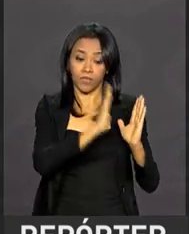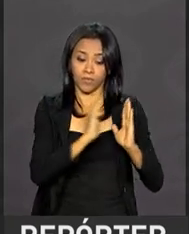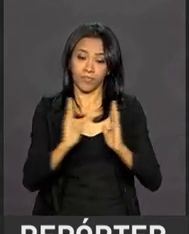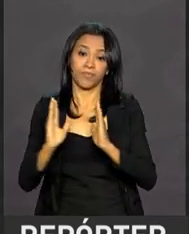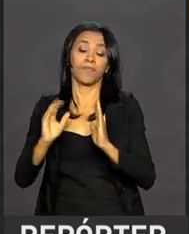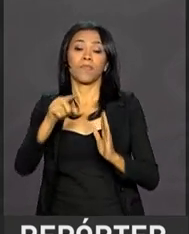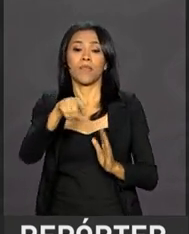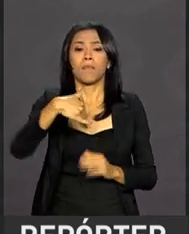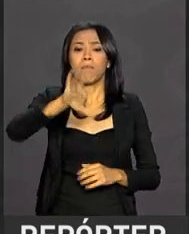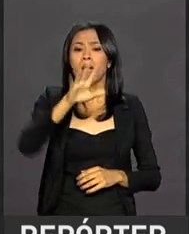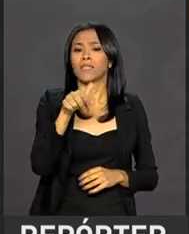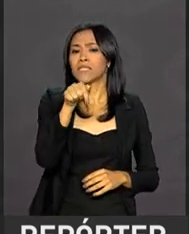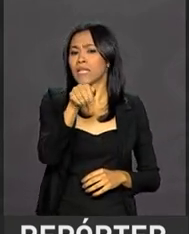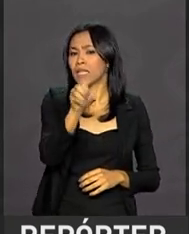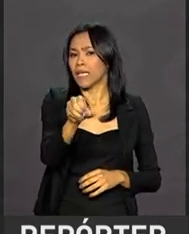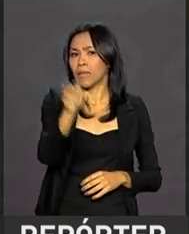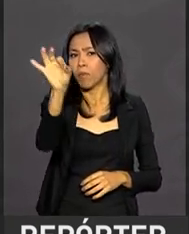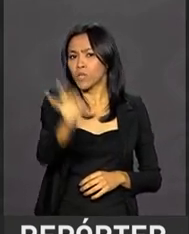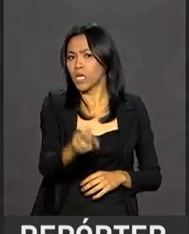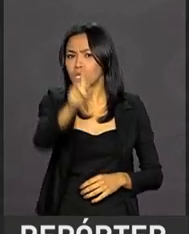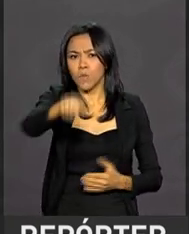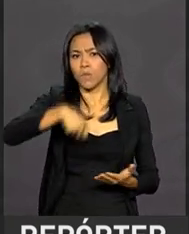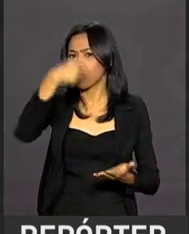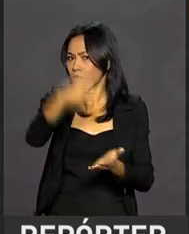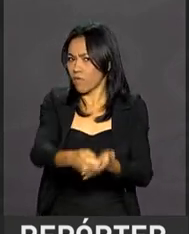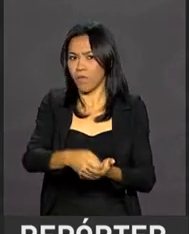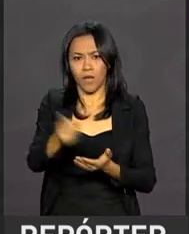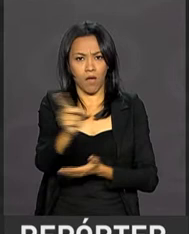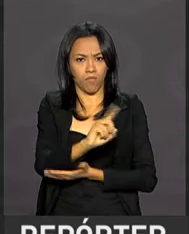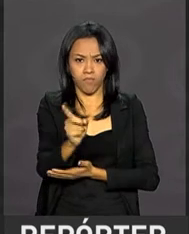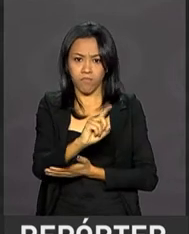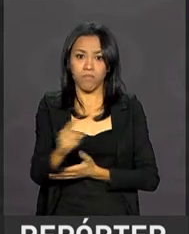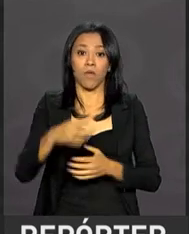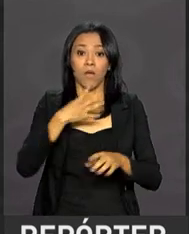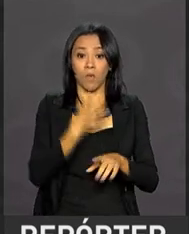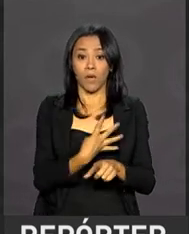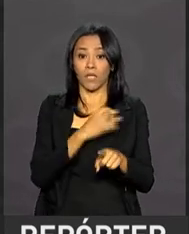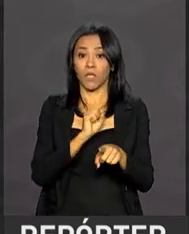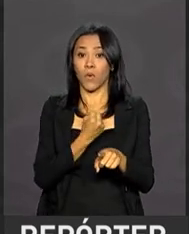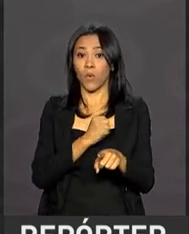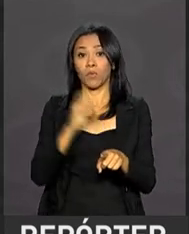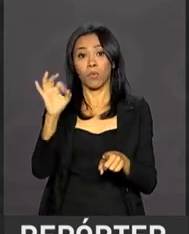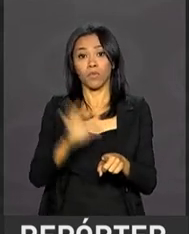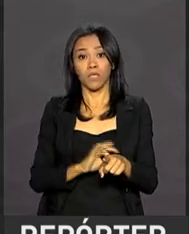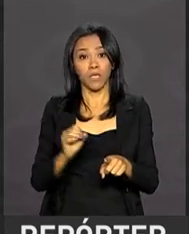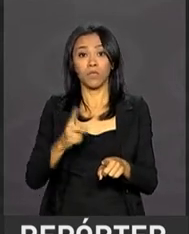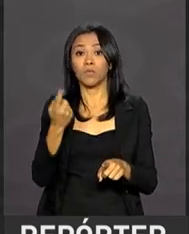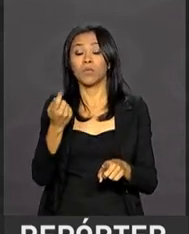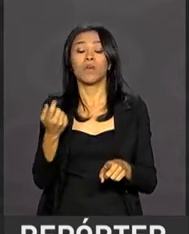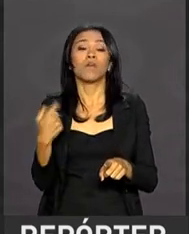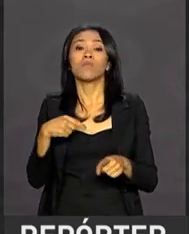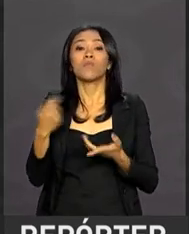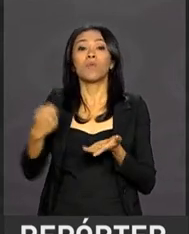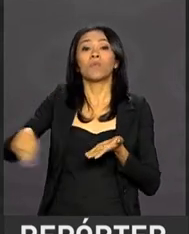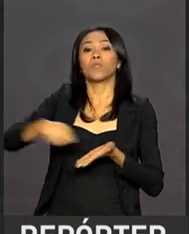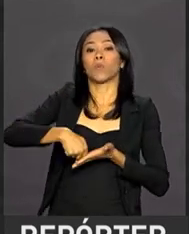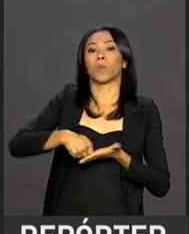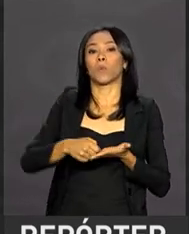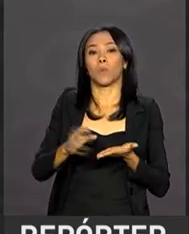70 por cento não vão pagar para realizar o exame 48% foram isentos do pagamento e